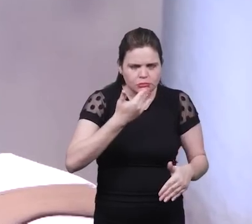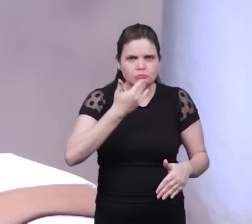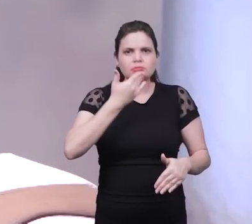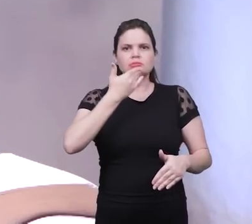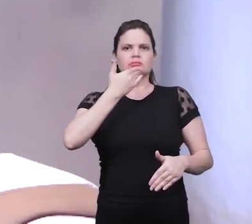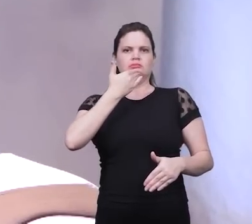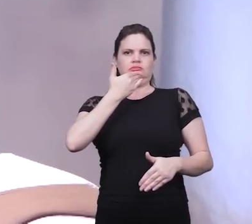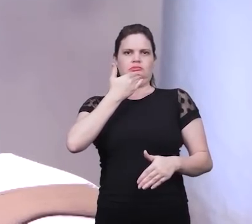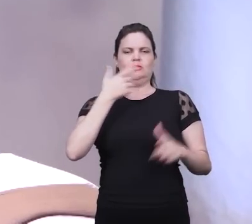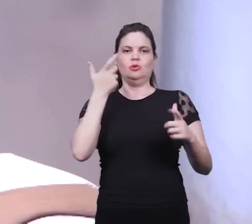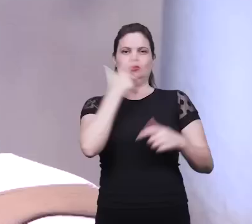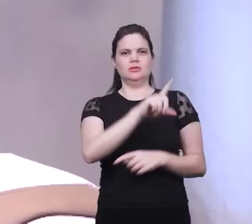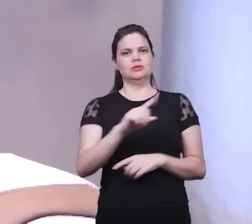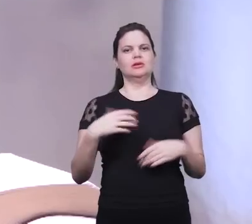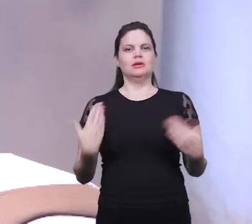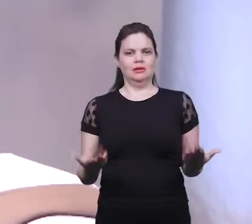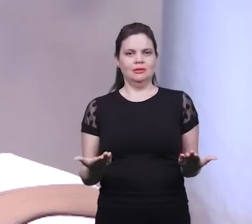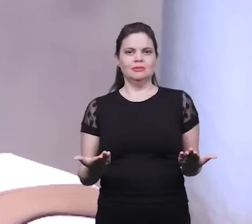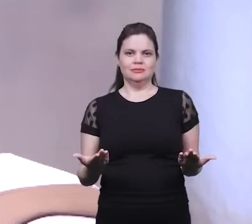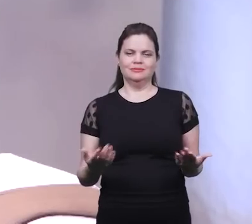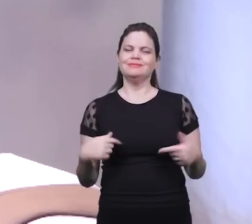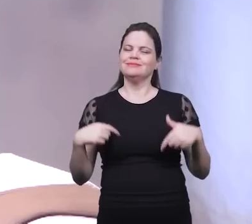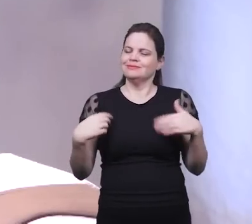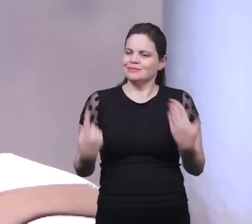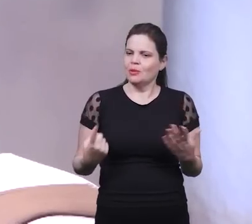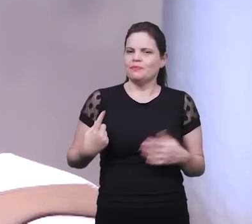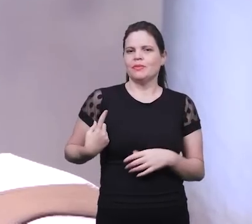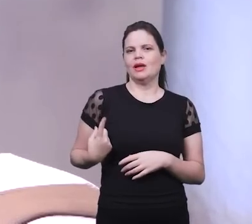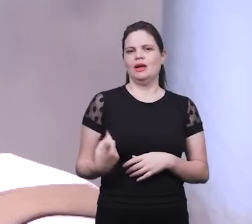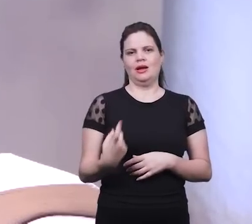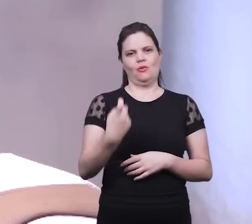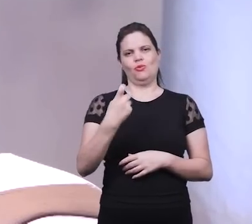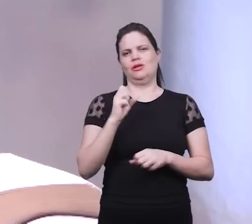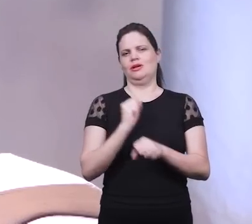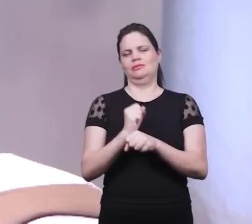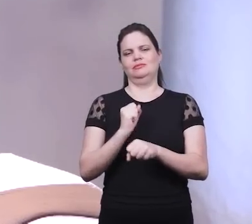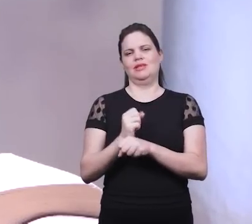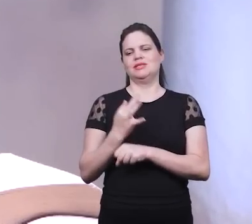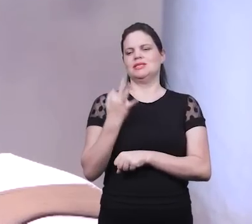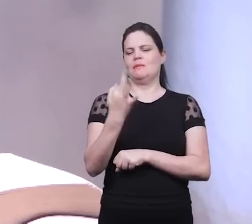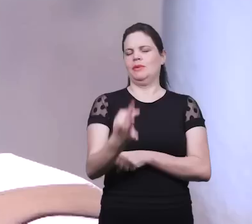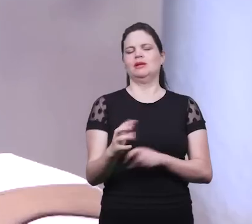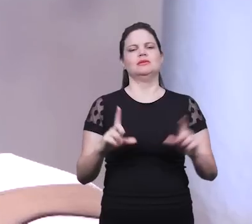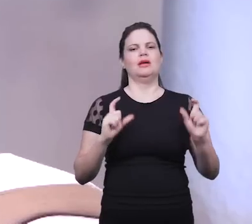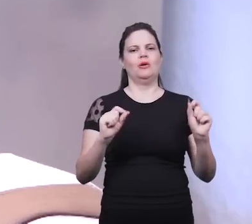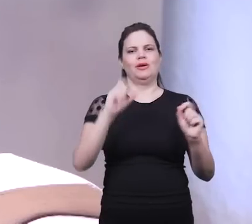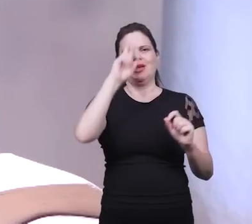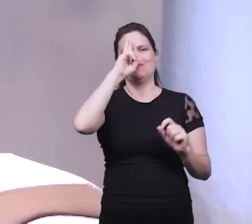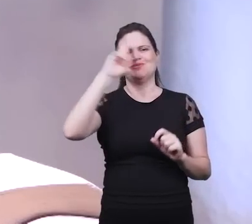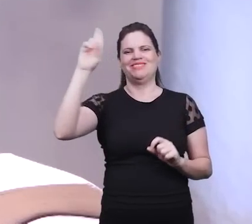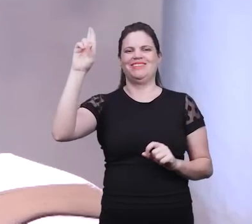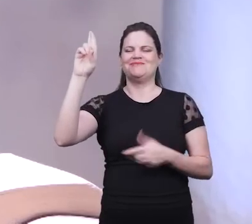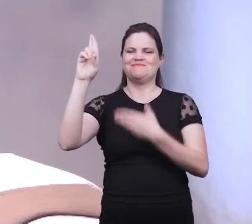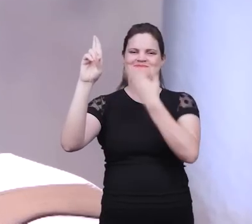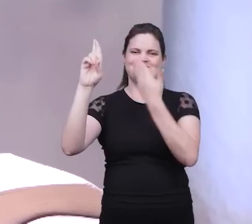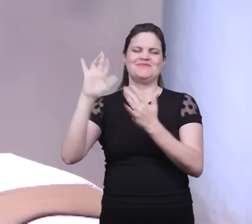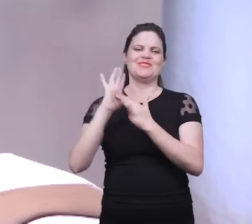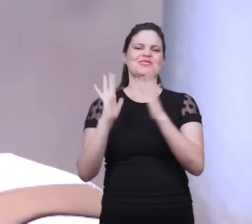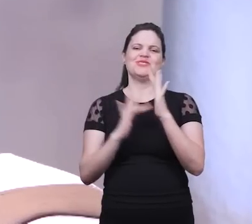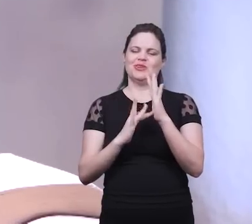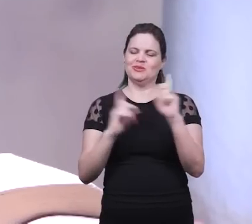uma coisa é certa, a única esperança dele era ir àquele lugar e ser curado, ser liberto,